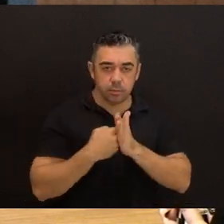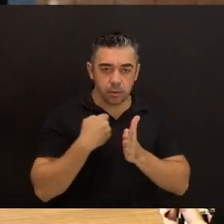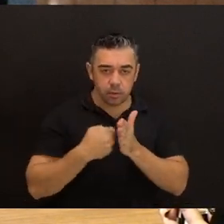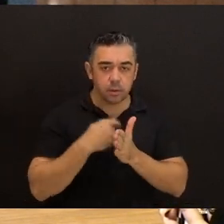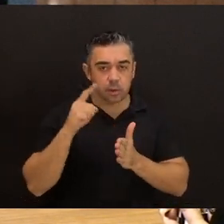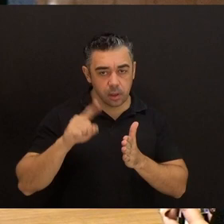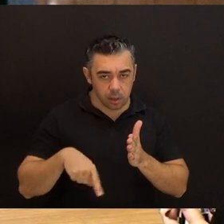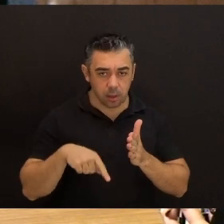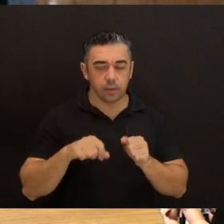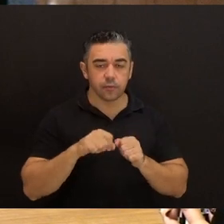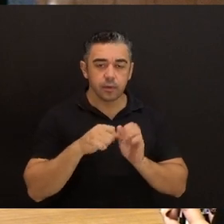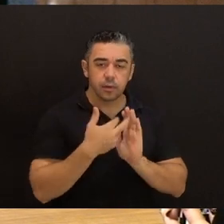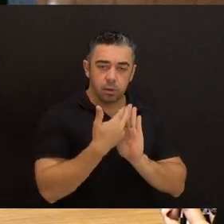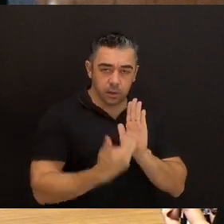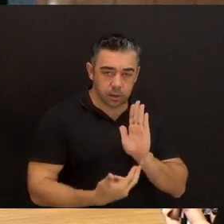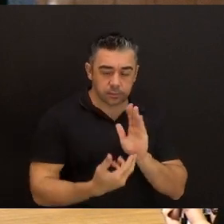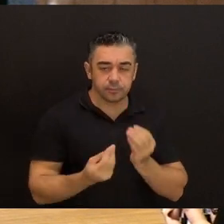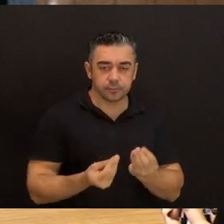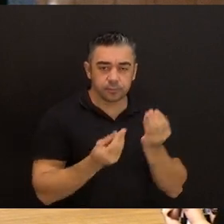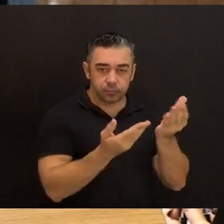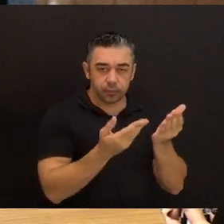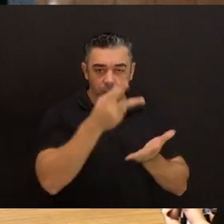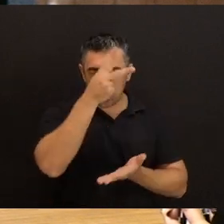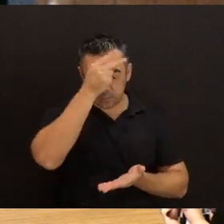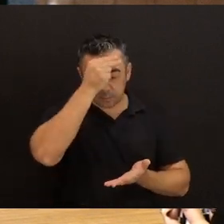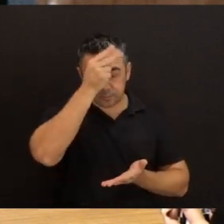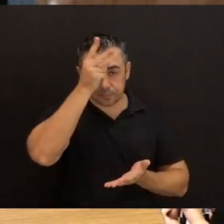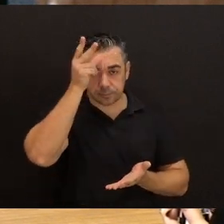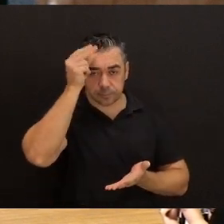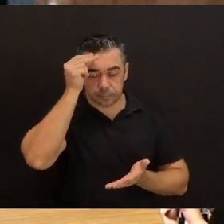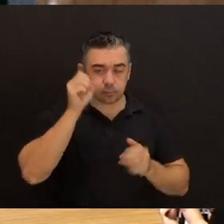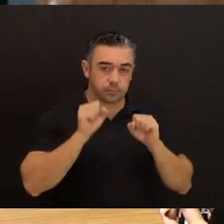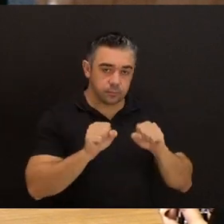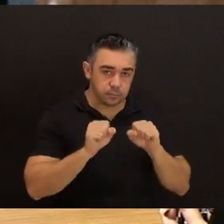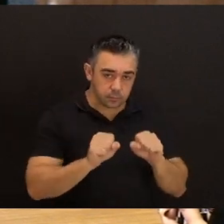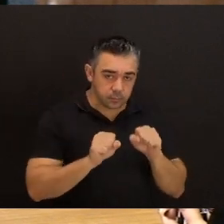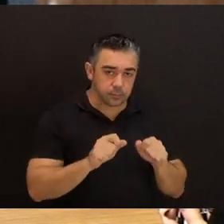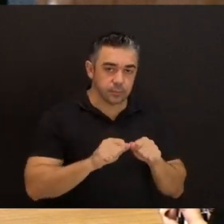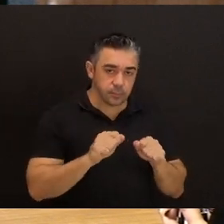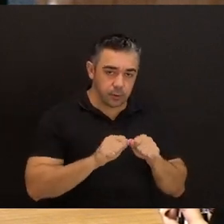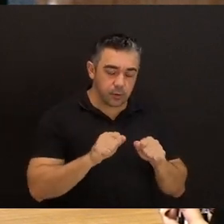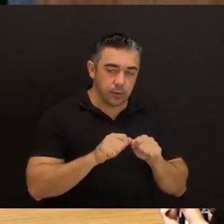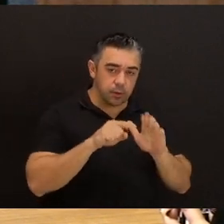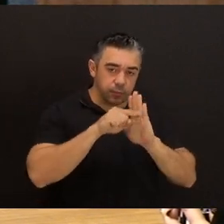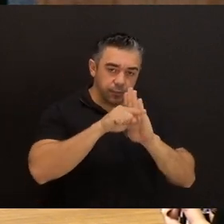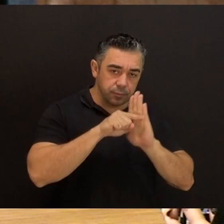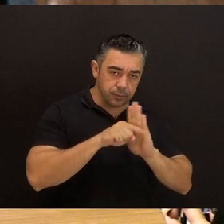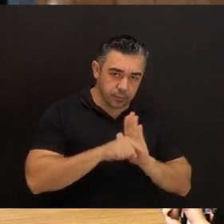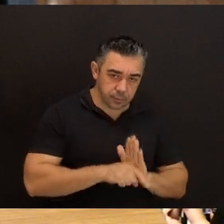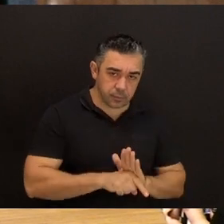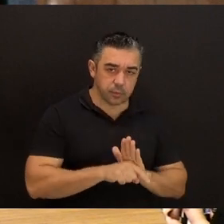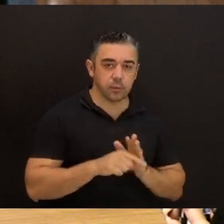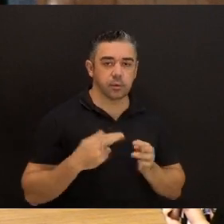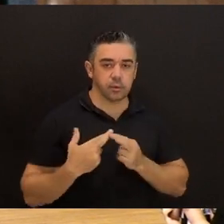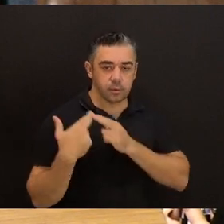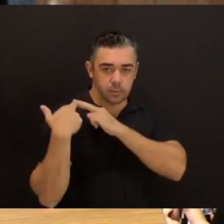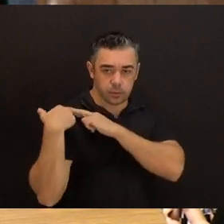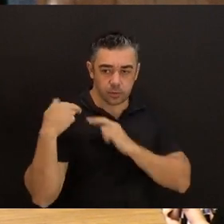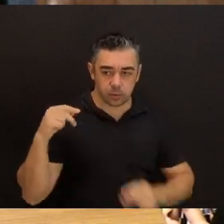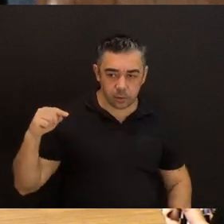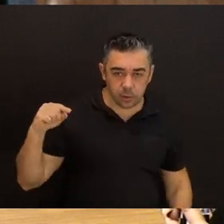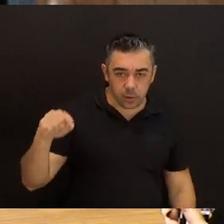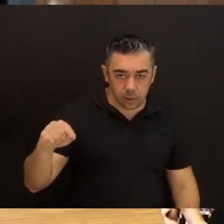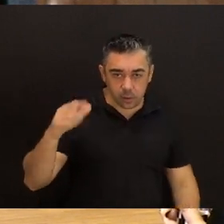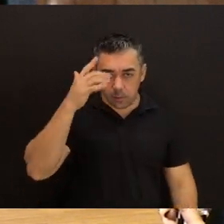formulado um relatório encaminhado à Prefeitura Municipal para que possa fazer assim de câncer de vida e dar a responsabilidade administrativa